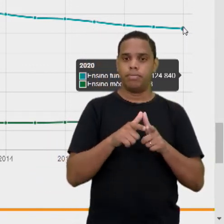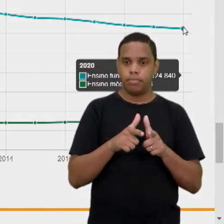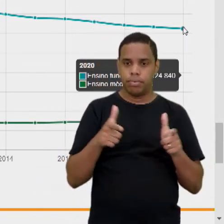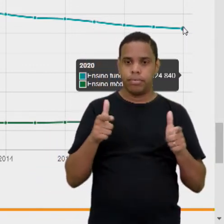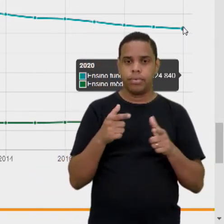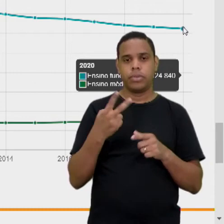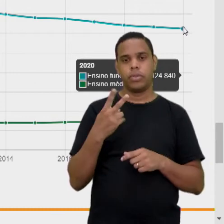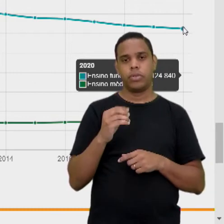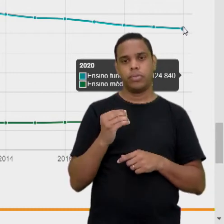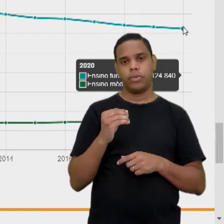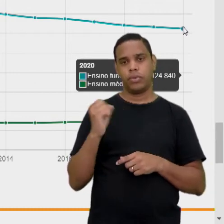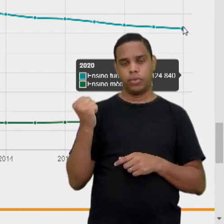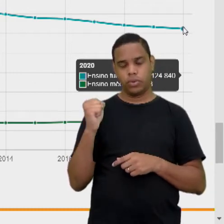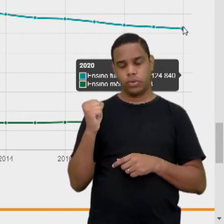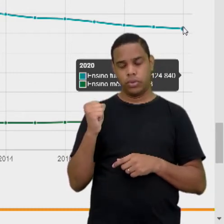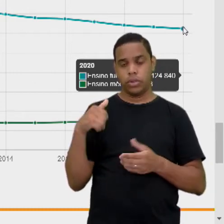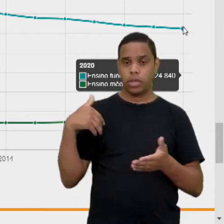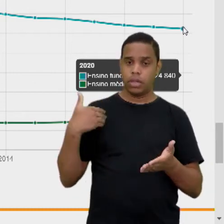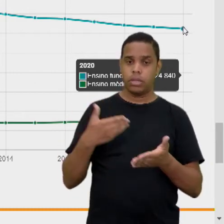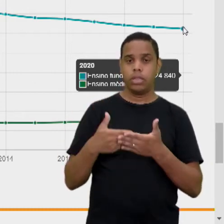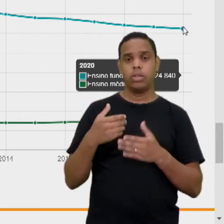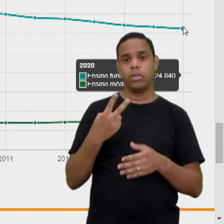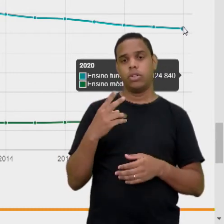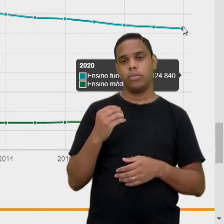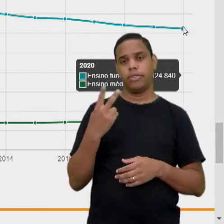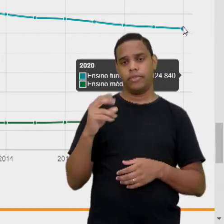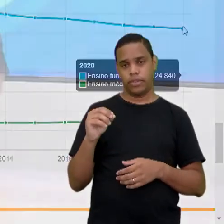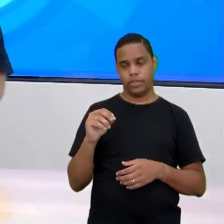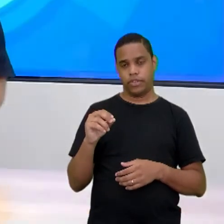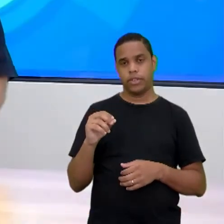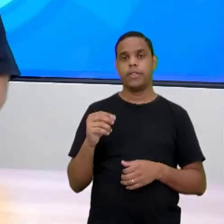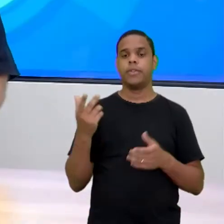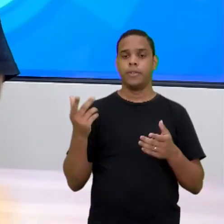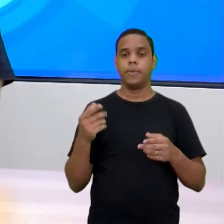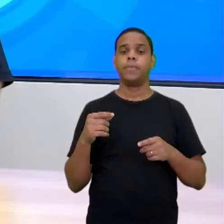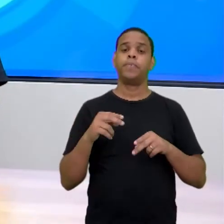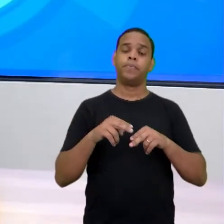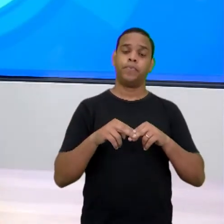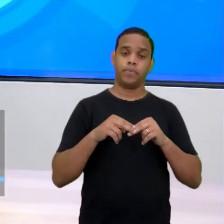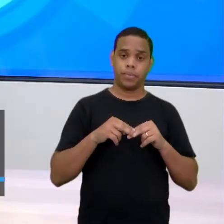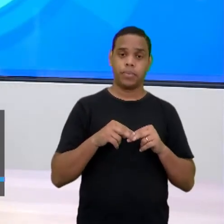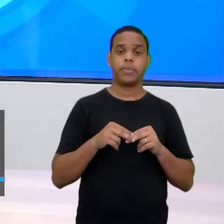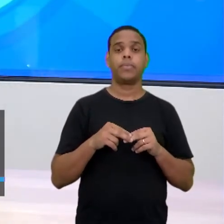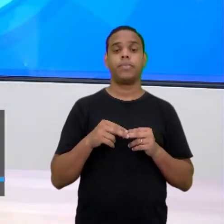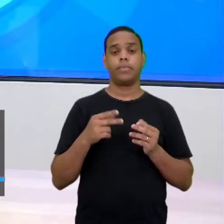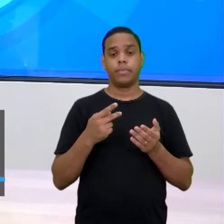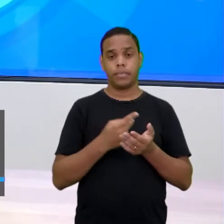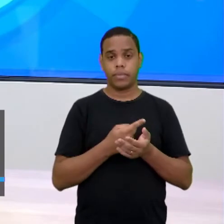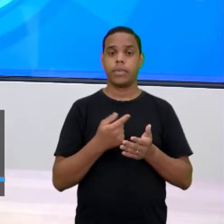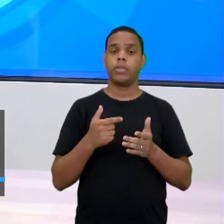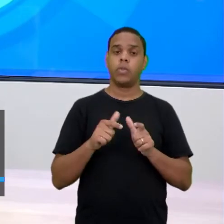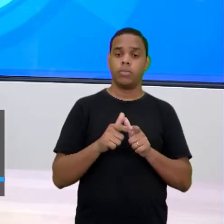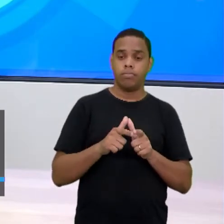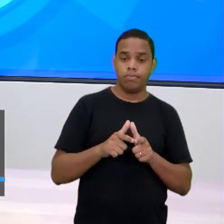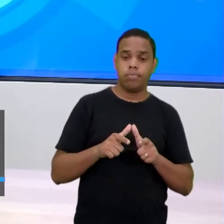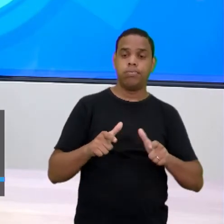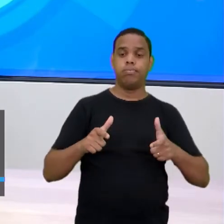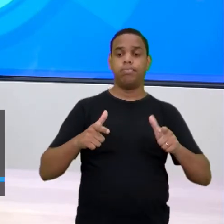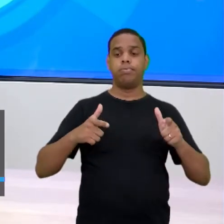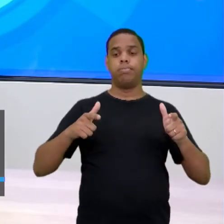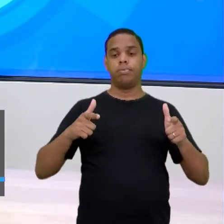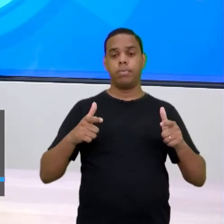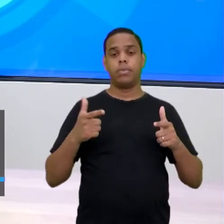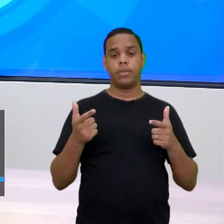de 2008 para 2020. É um reflexo, né, do crescimento,